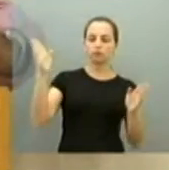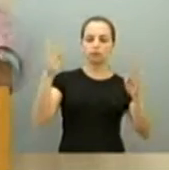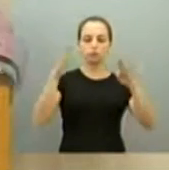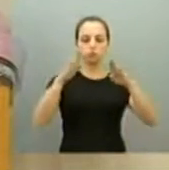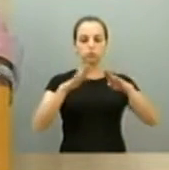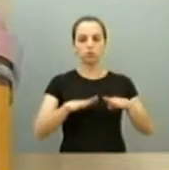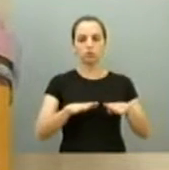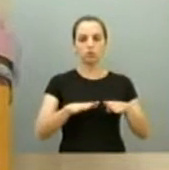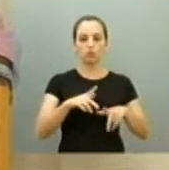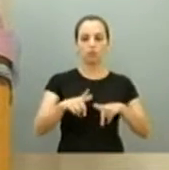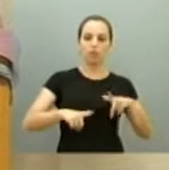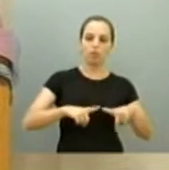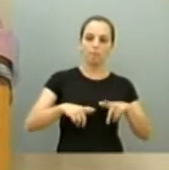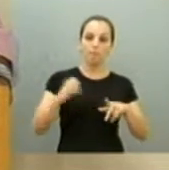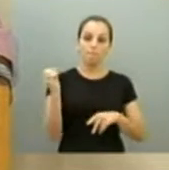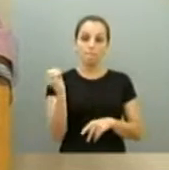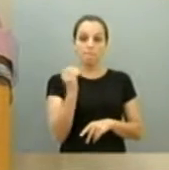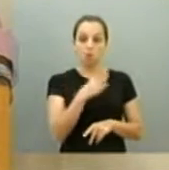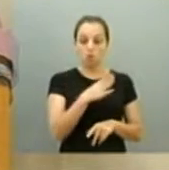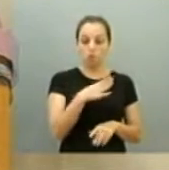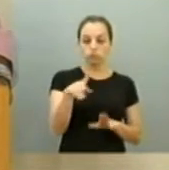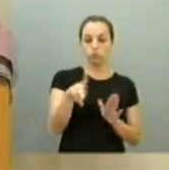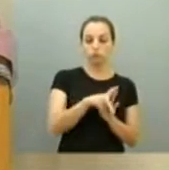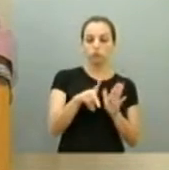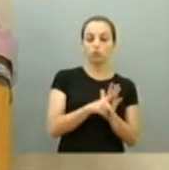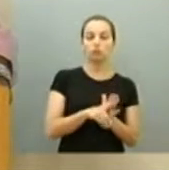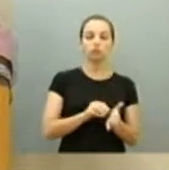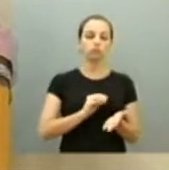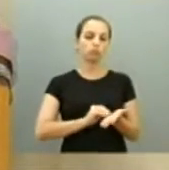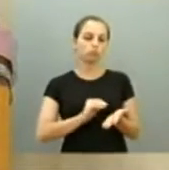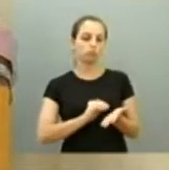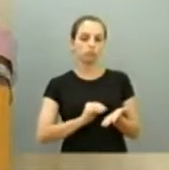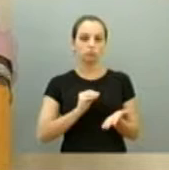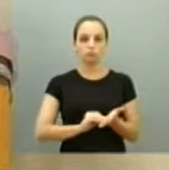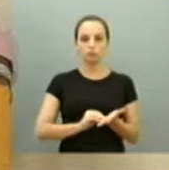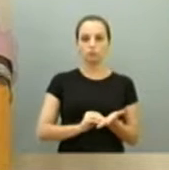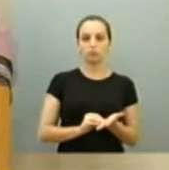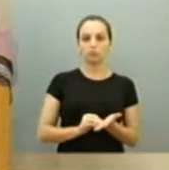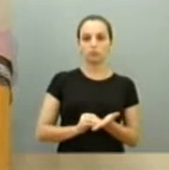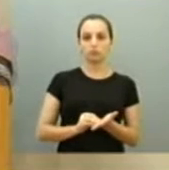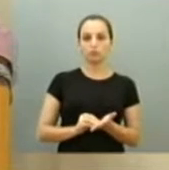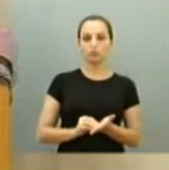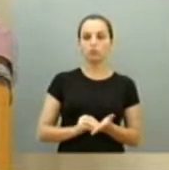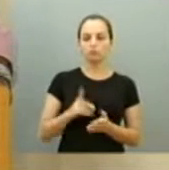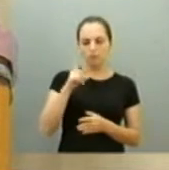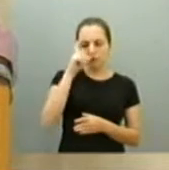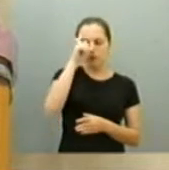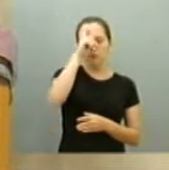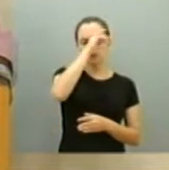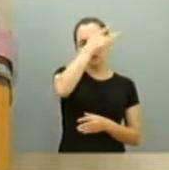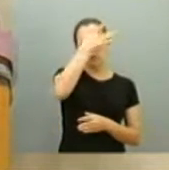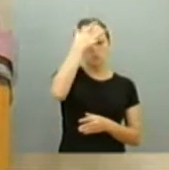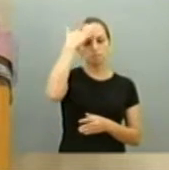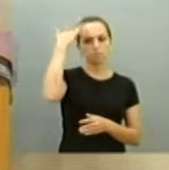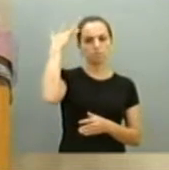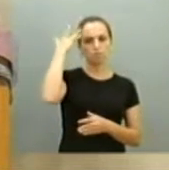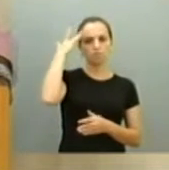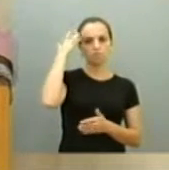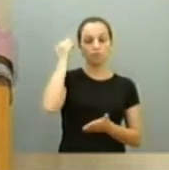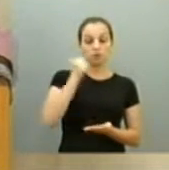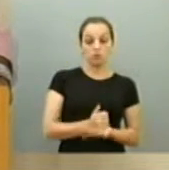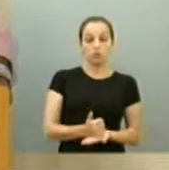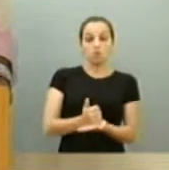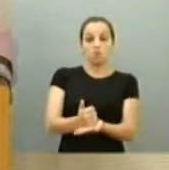lá nesse novo projeto, na secretaria. É difícil as pessoas